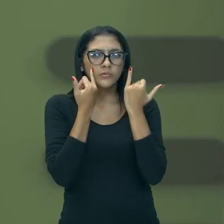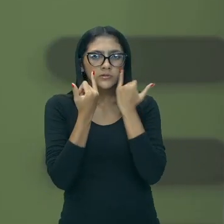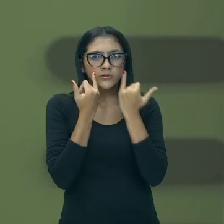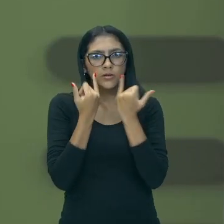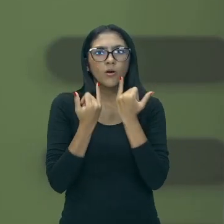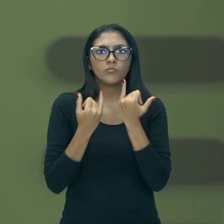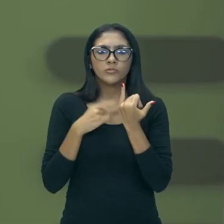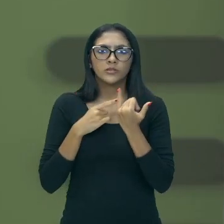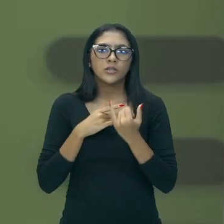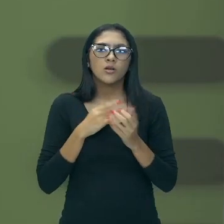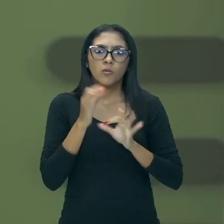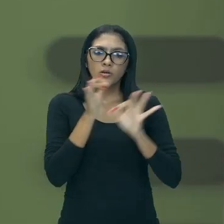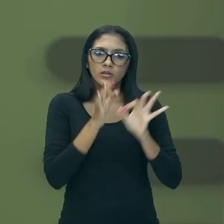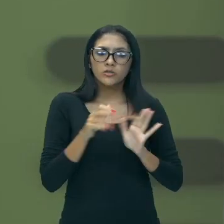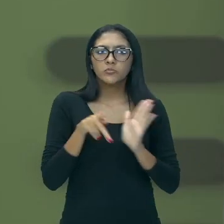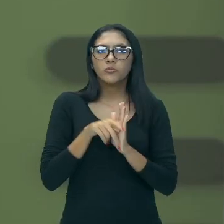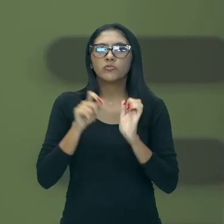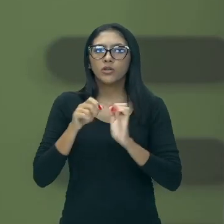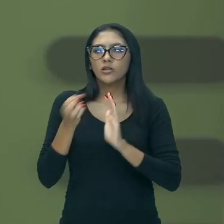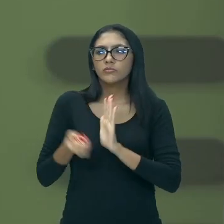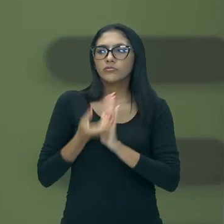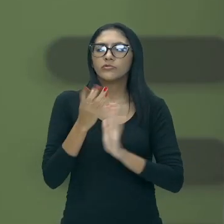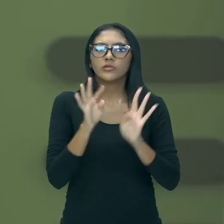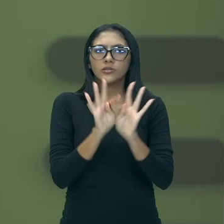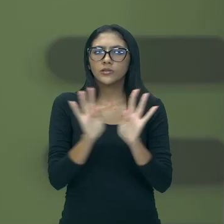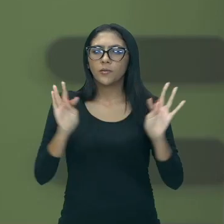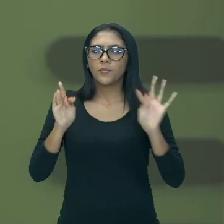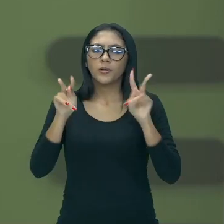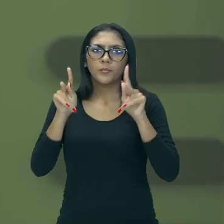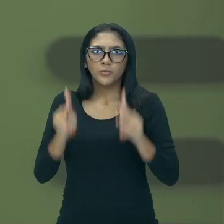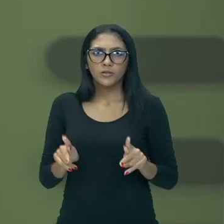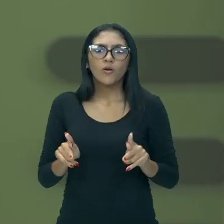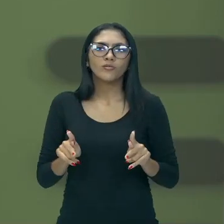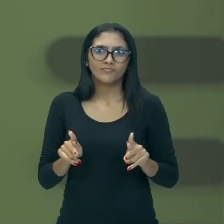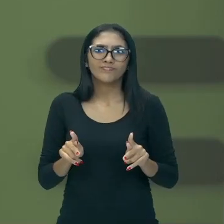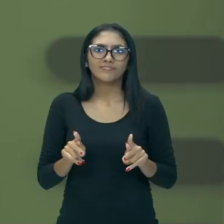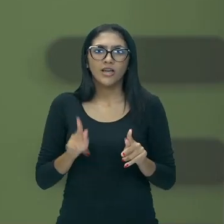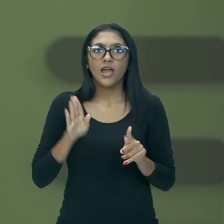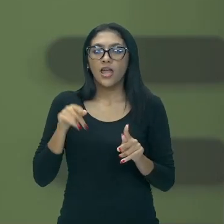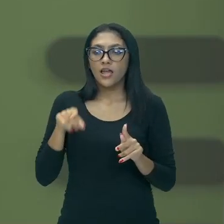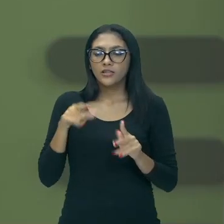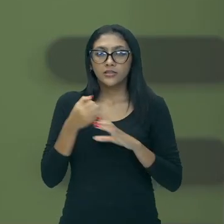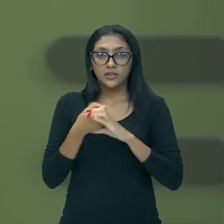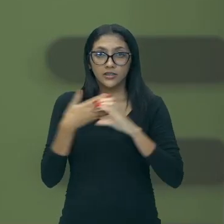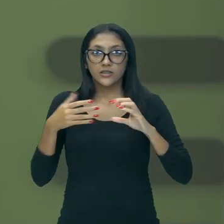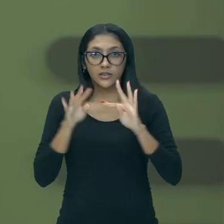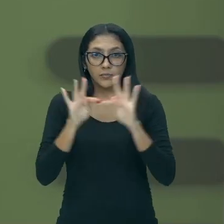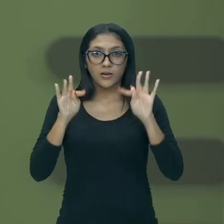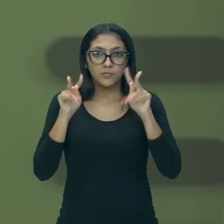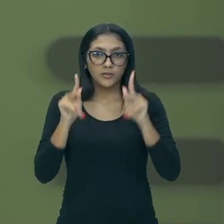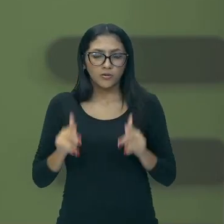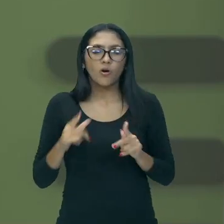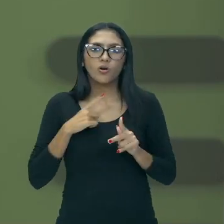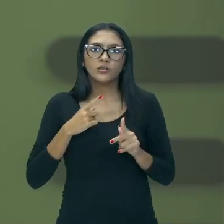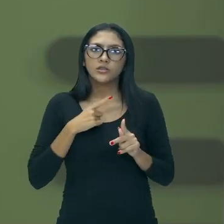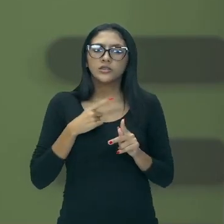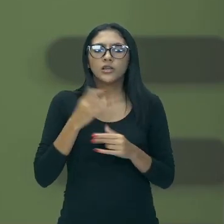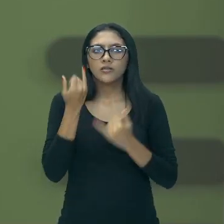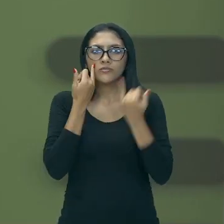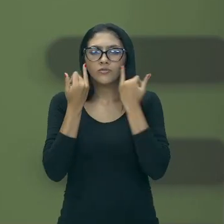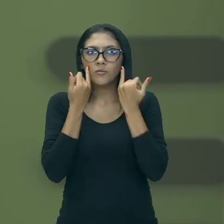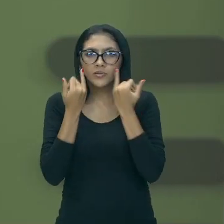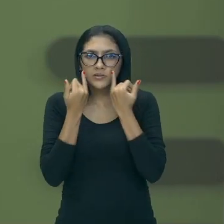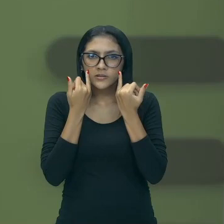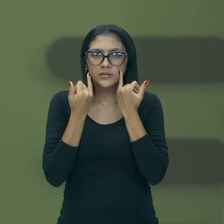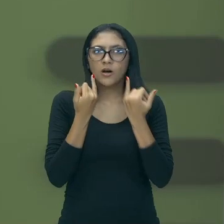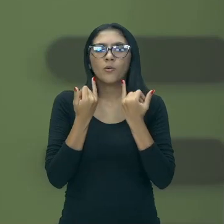fazendo uma tabela periódica. E de posse da tabela periódica e das suas propriedades, como a gente tem o número atômico e a massa